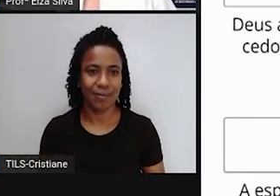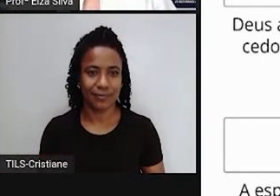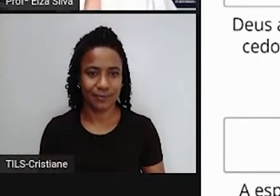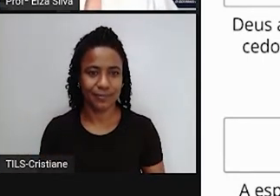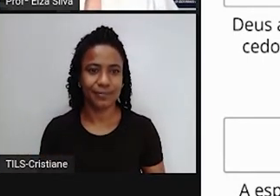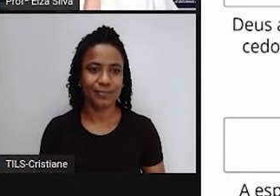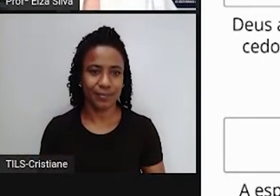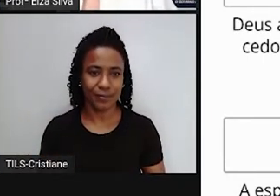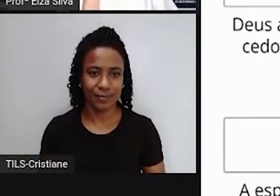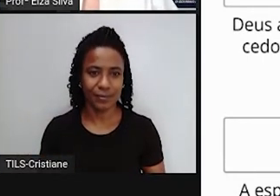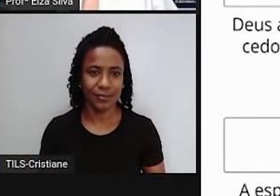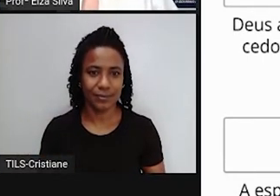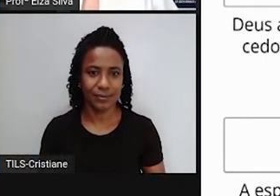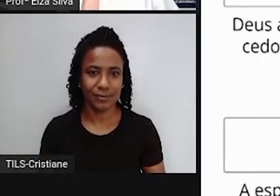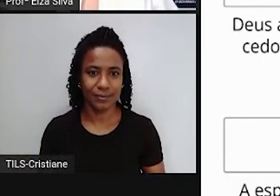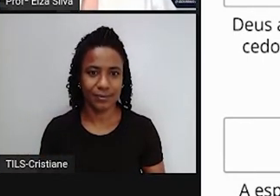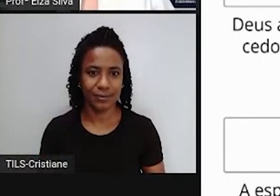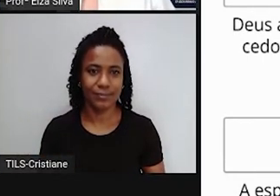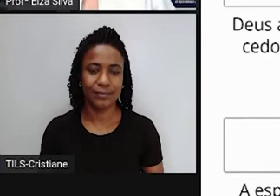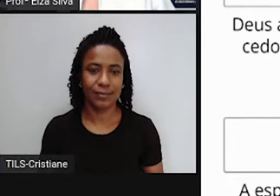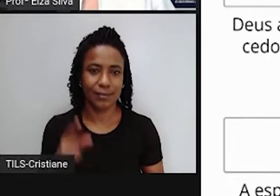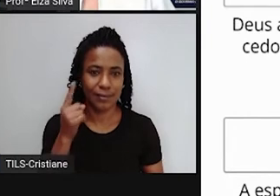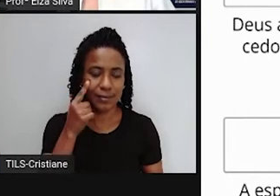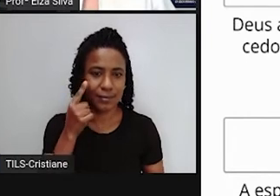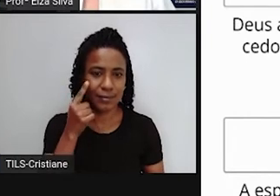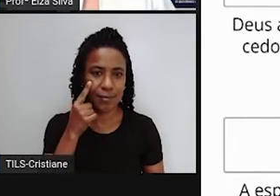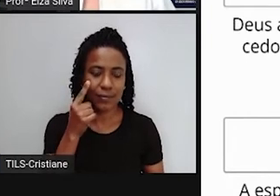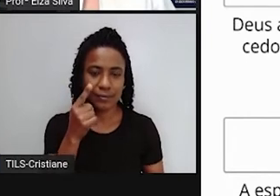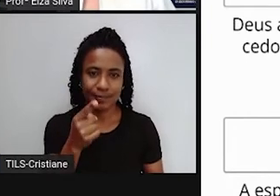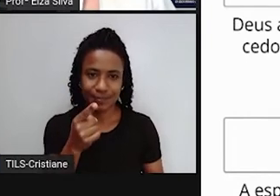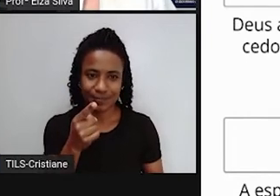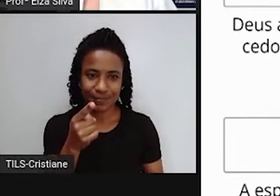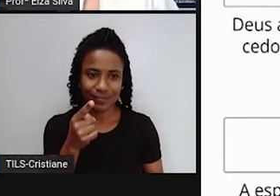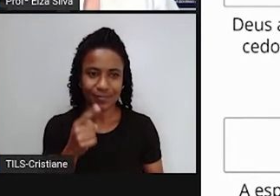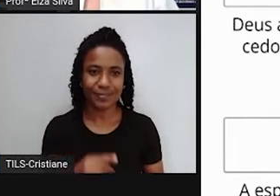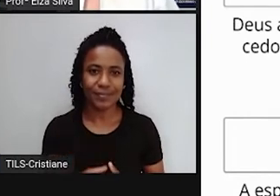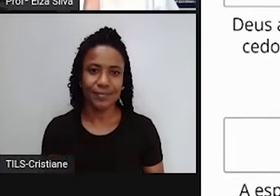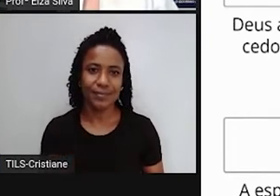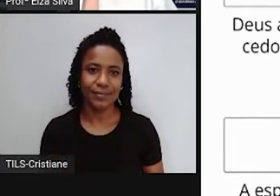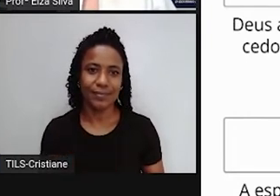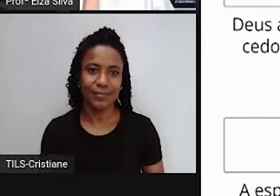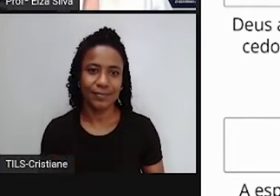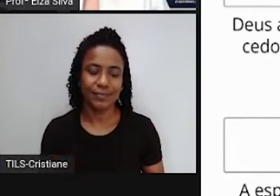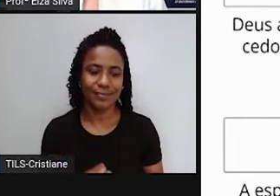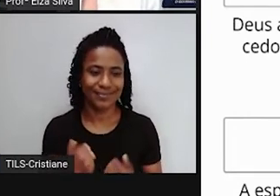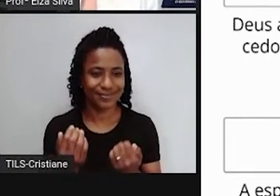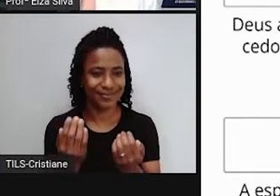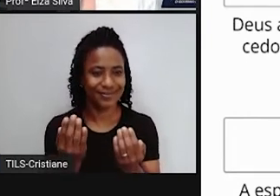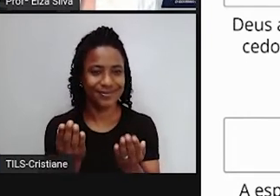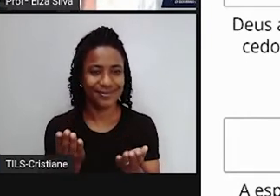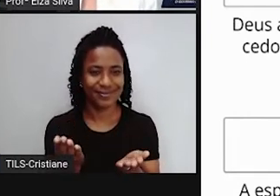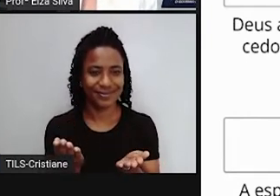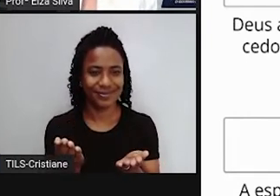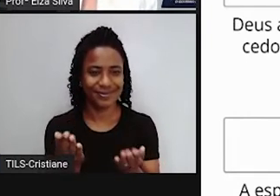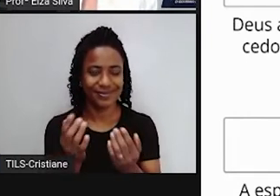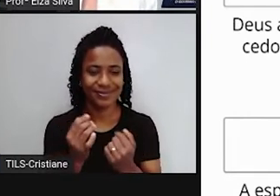Vejamos então. Comecemos por este aqui. A word to the wise is